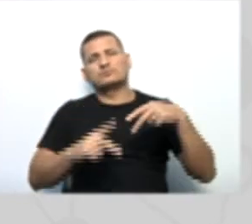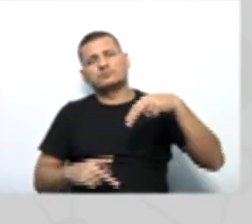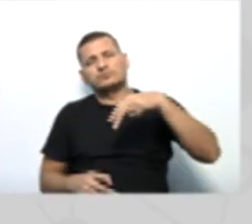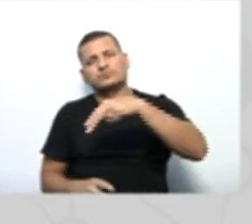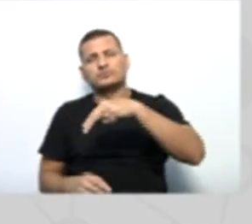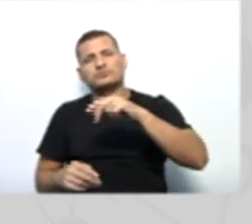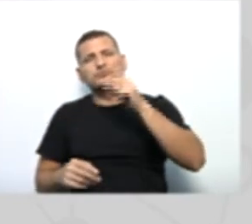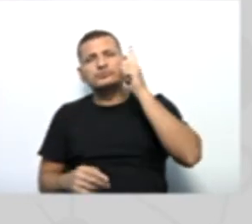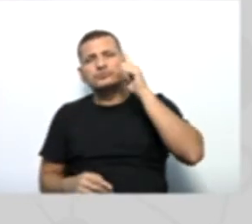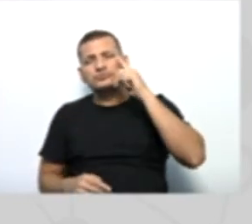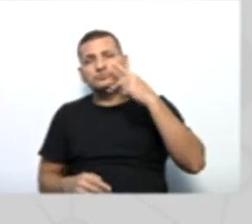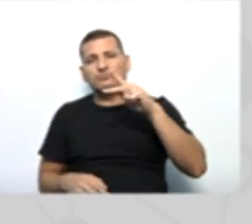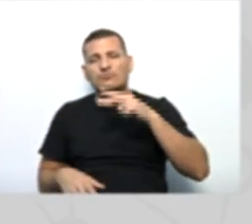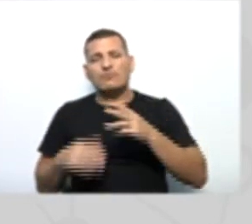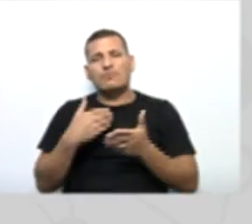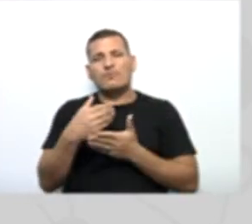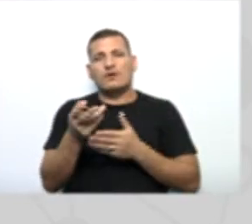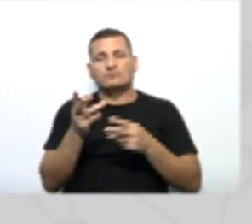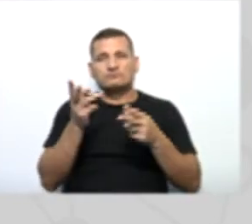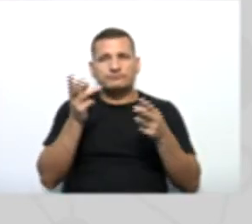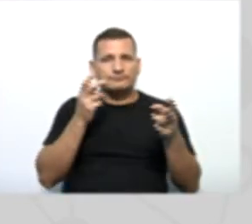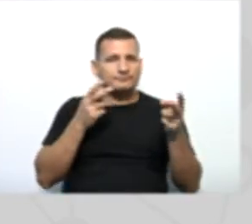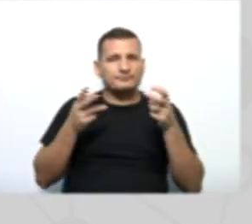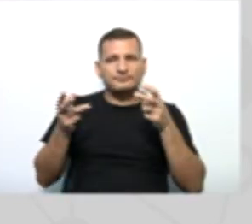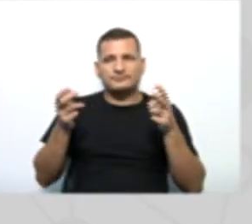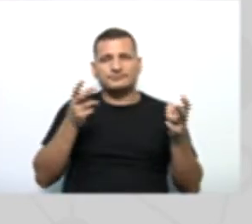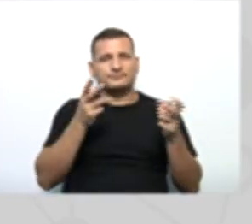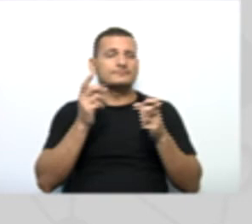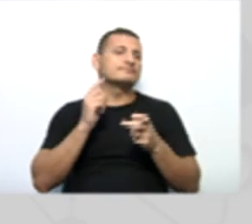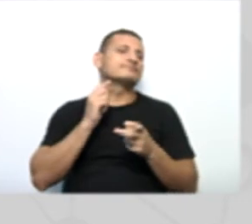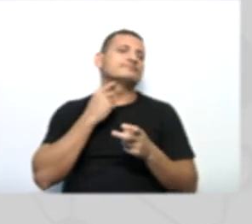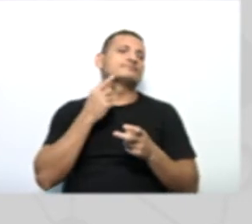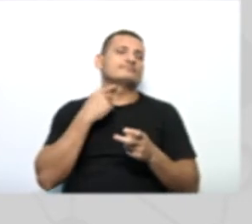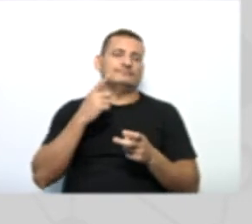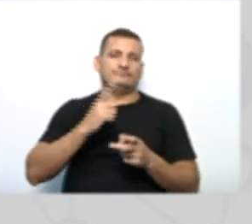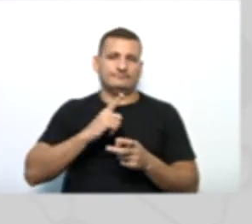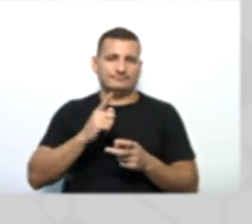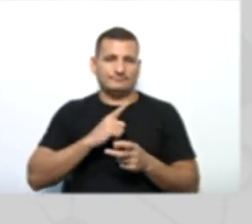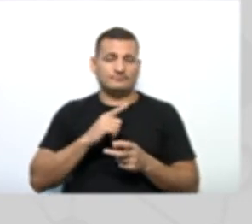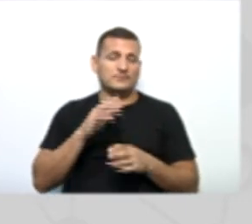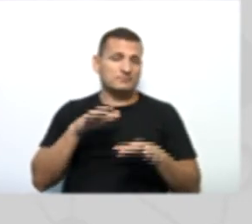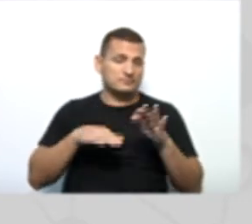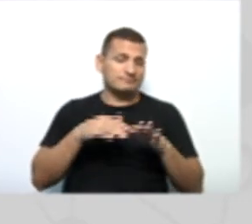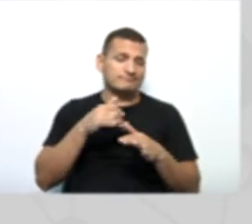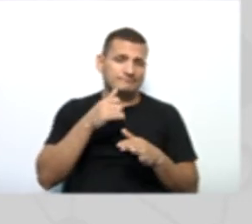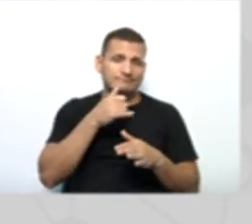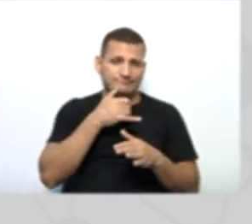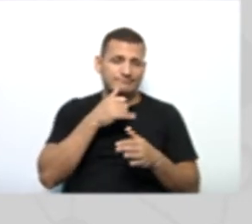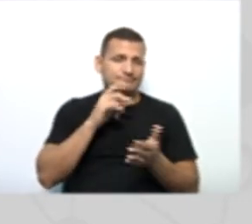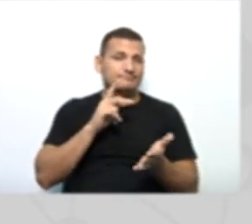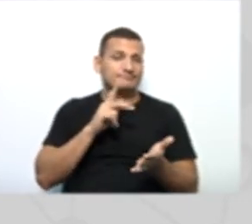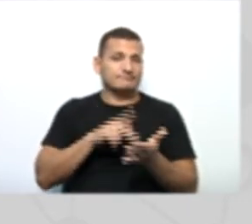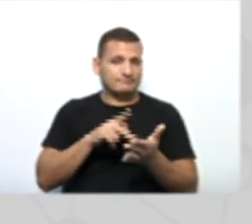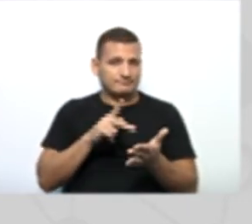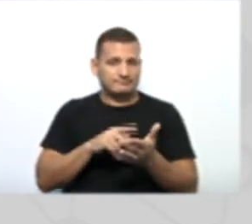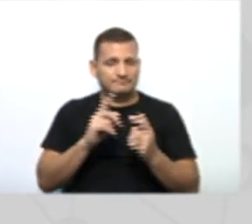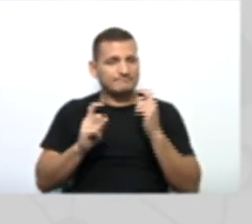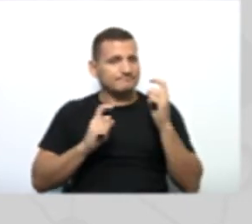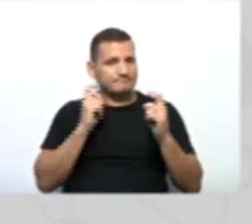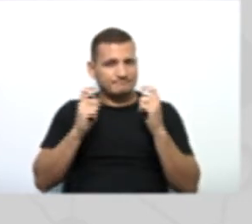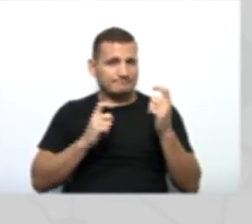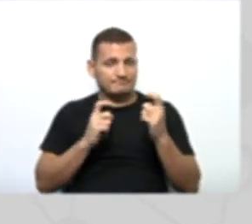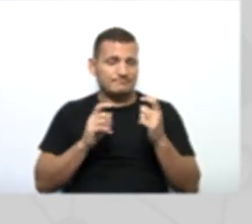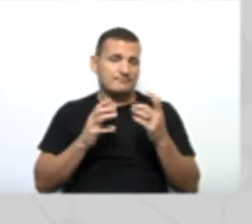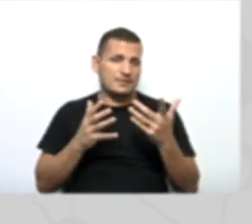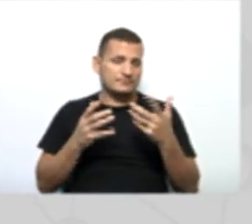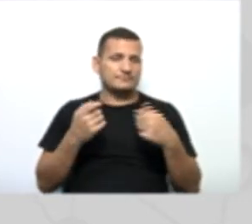dia. Comece a observar essas poluições que existem aí ao seu redor. É triste, é um fato, é preocupante, mas